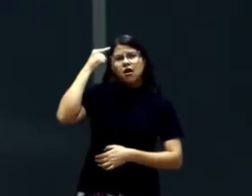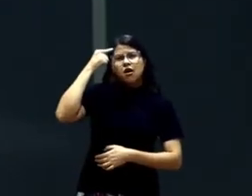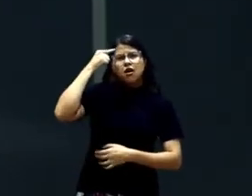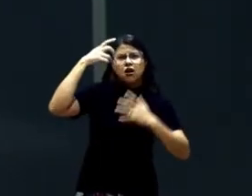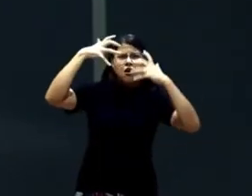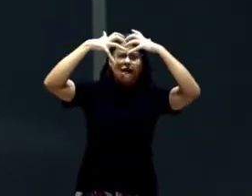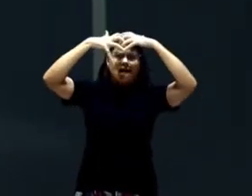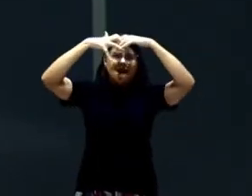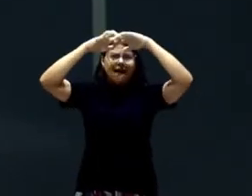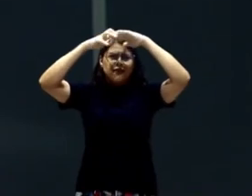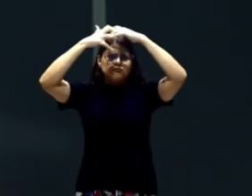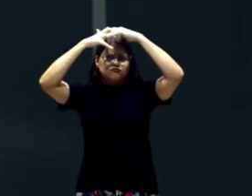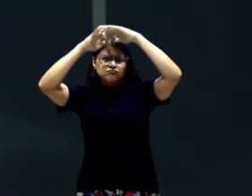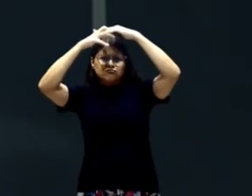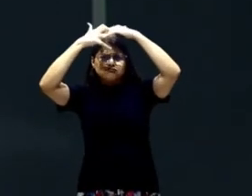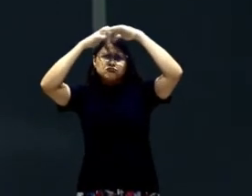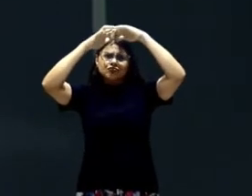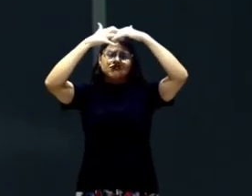é daqueles